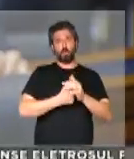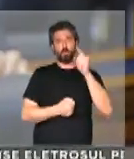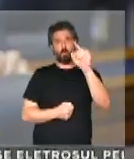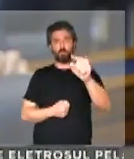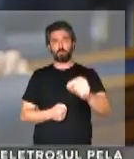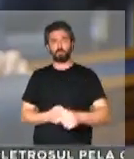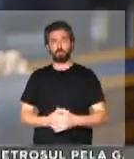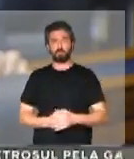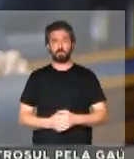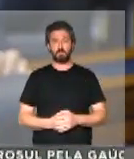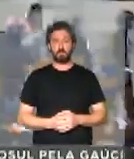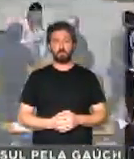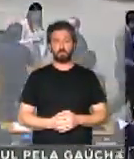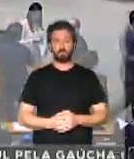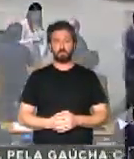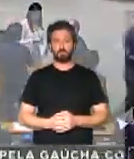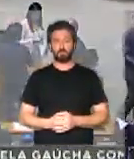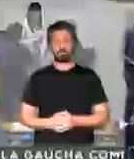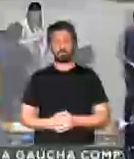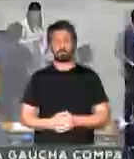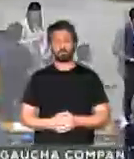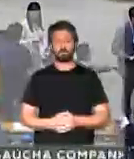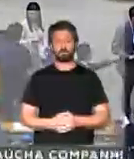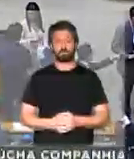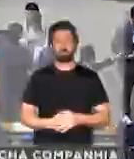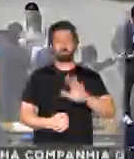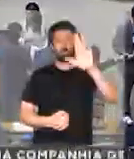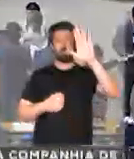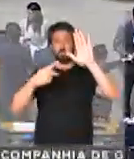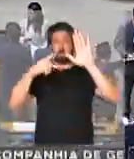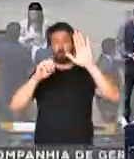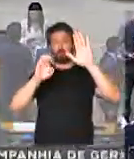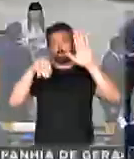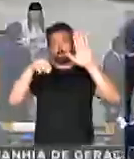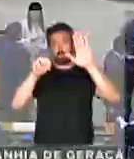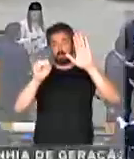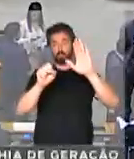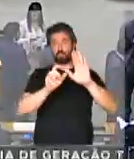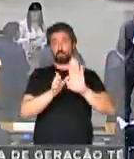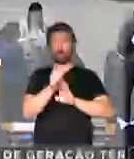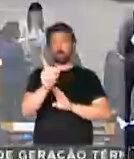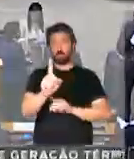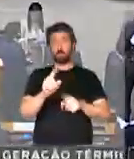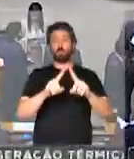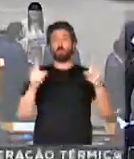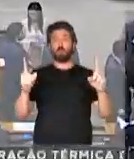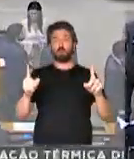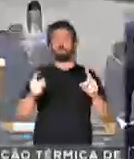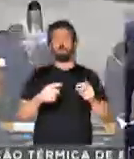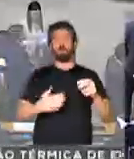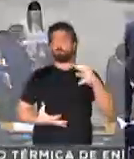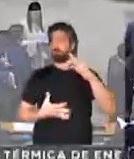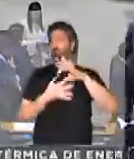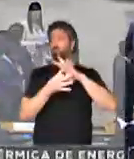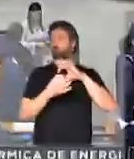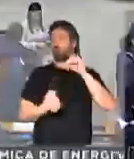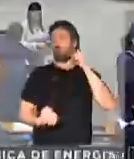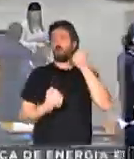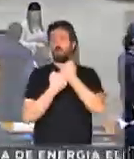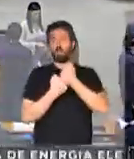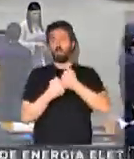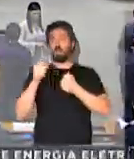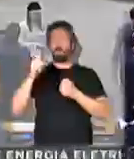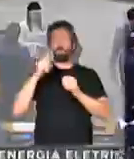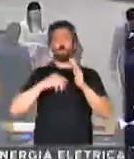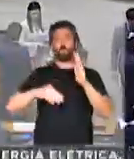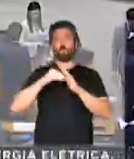Constituição. A presidência, senhor presidente, solicita... não podemos orientar não, mas quer também associar-se